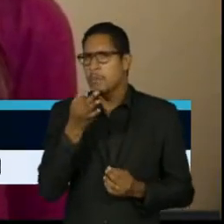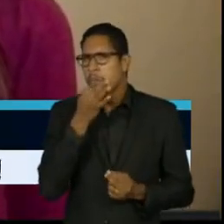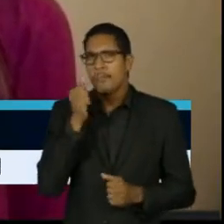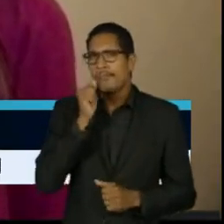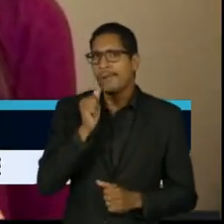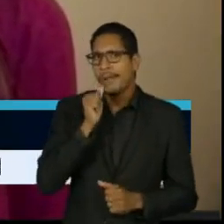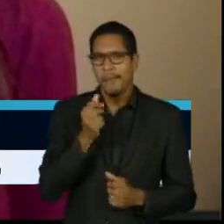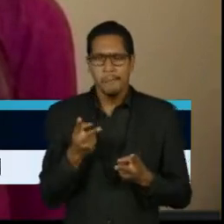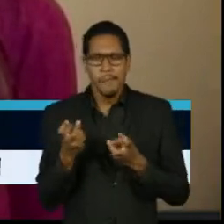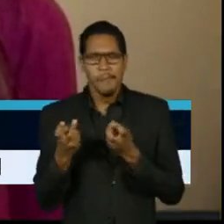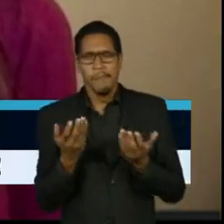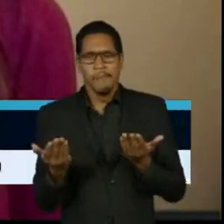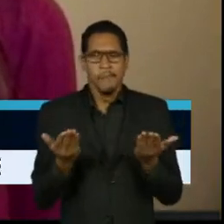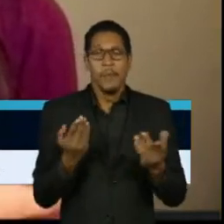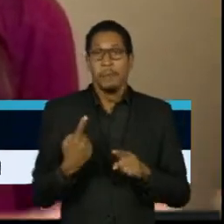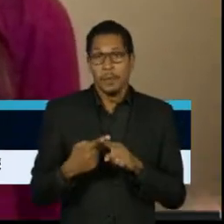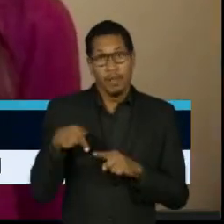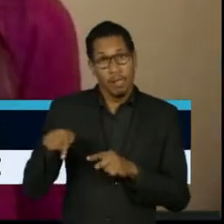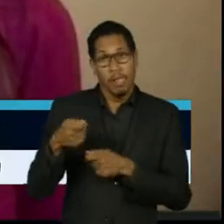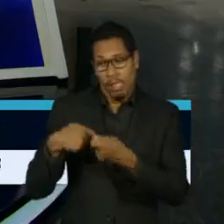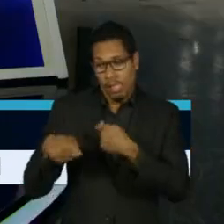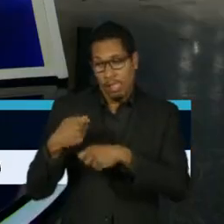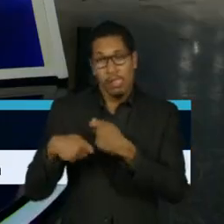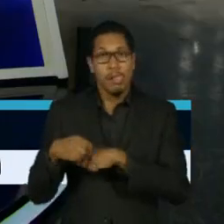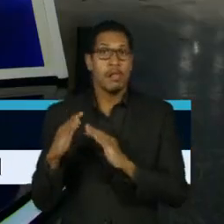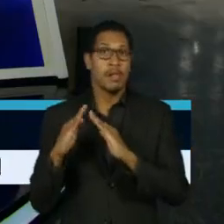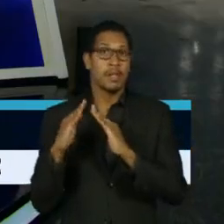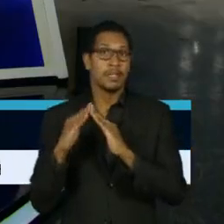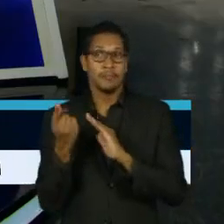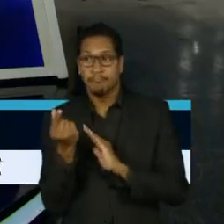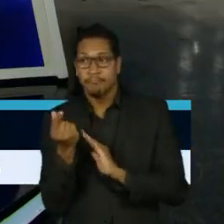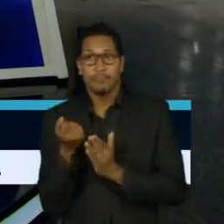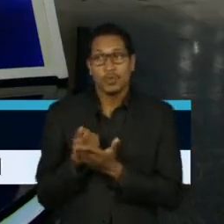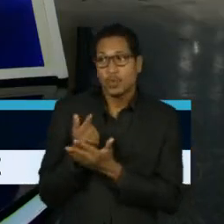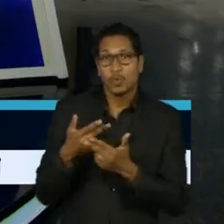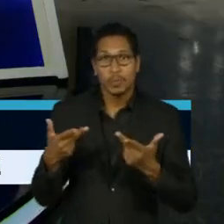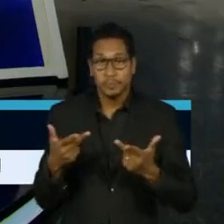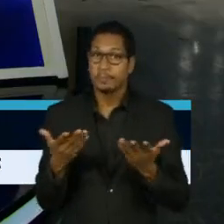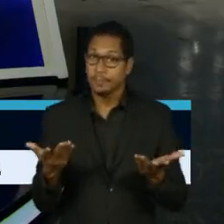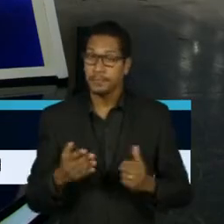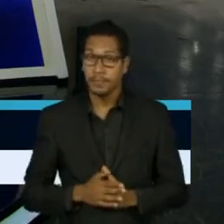ali coordenando os gastos da família. No caso das jornalistas, a